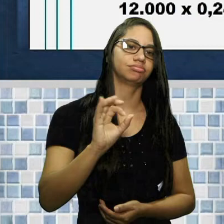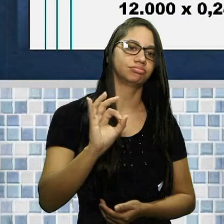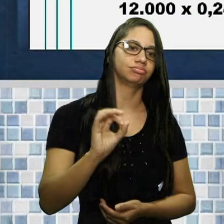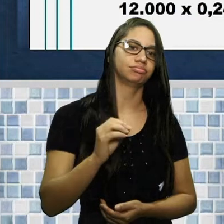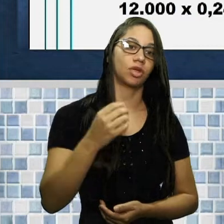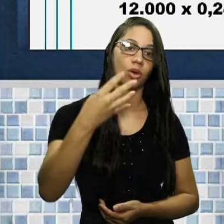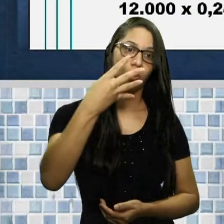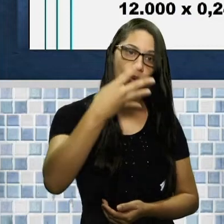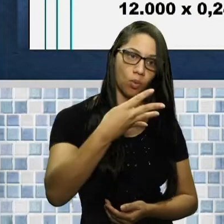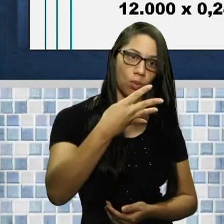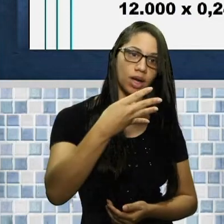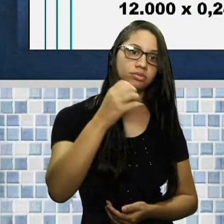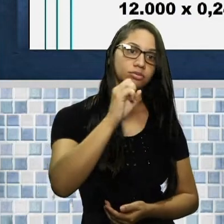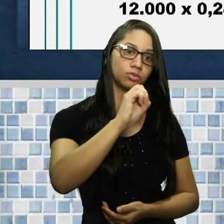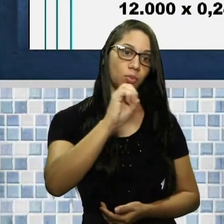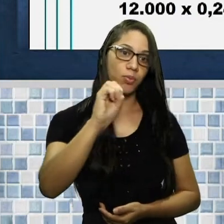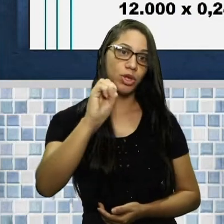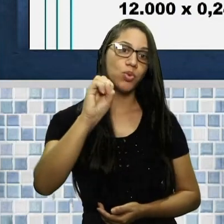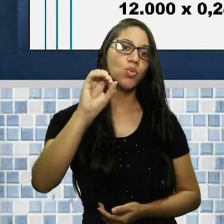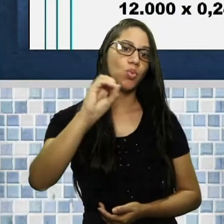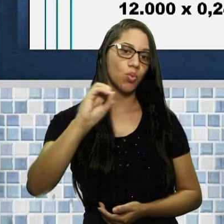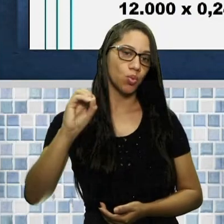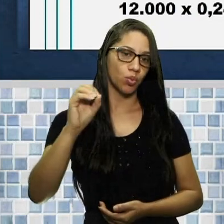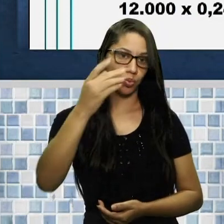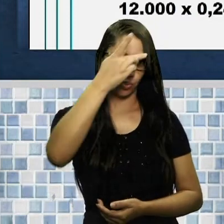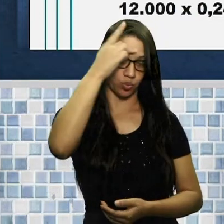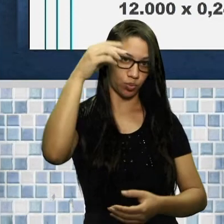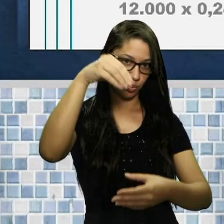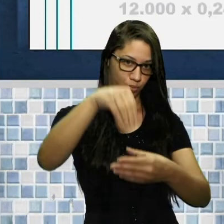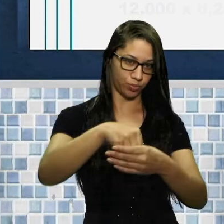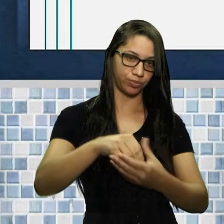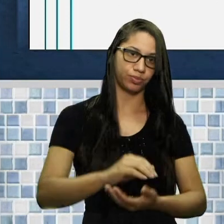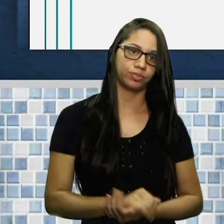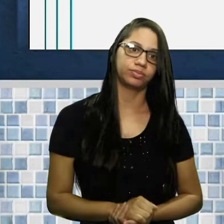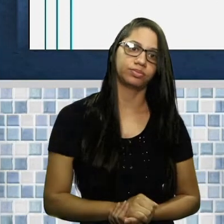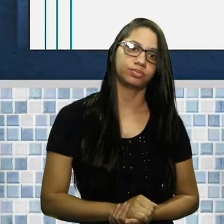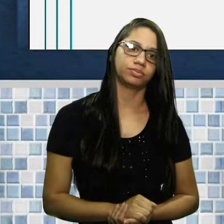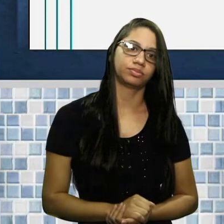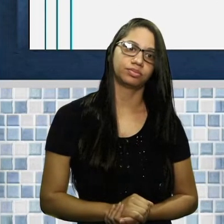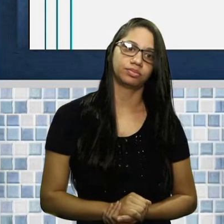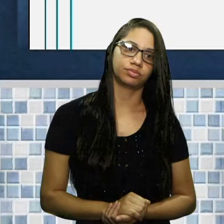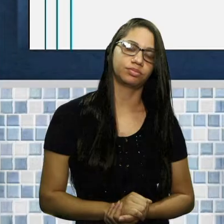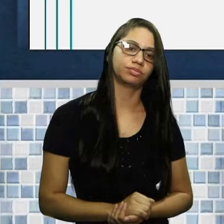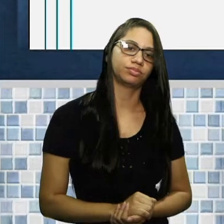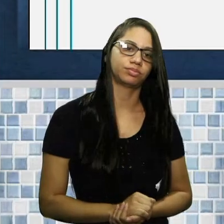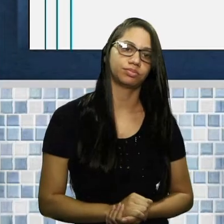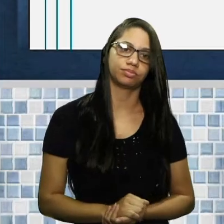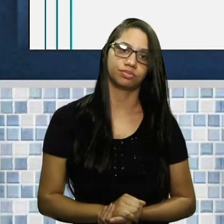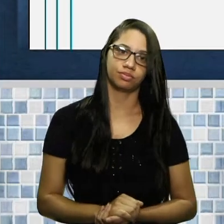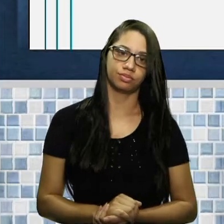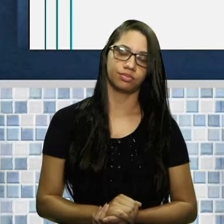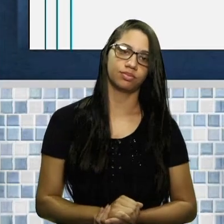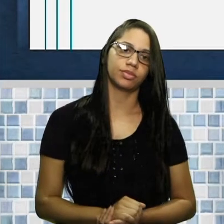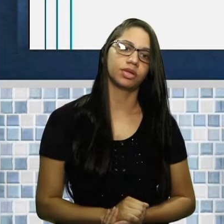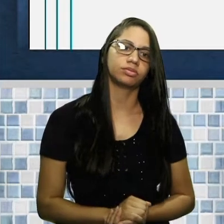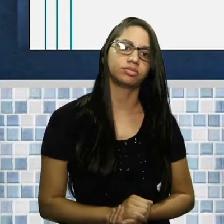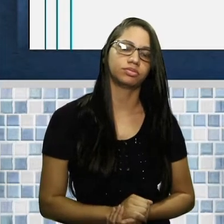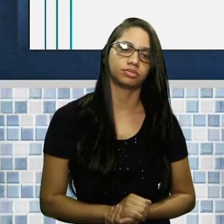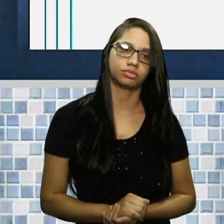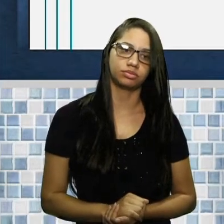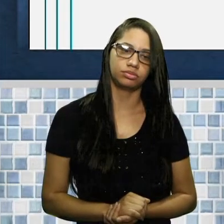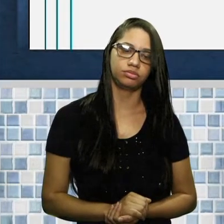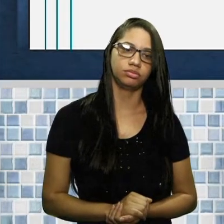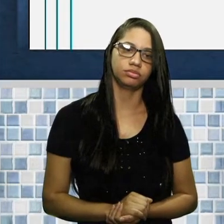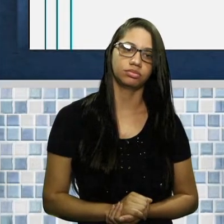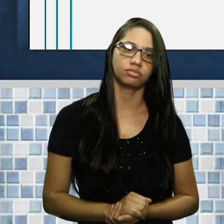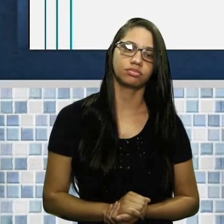4.800 votos dos seus eleitores. Passando agora para o próximo slide. Observe no